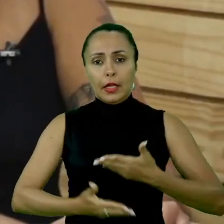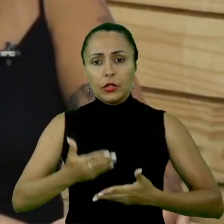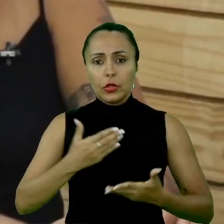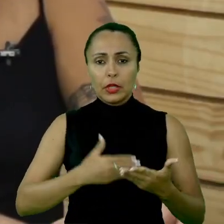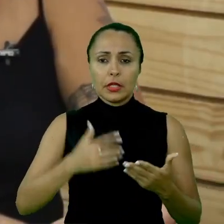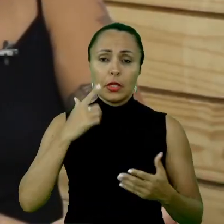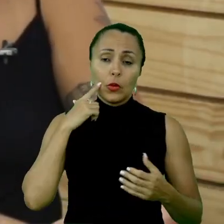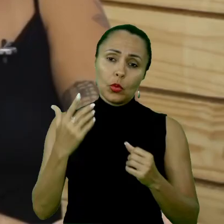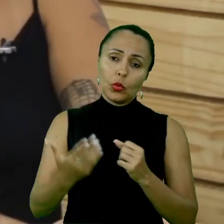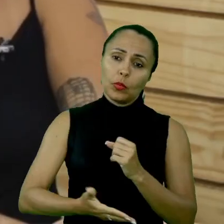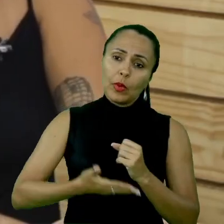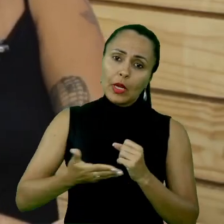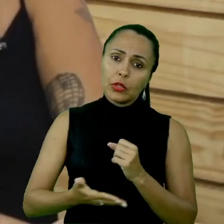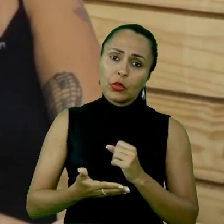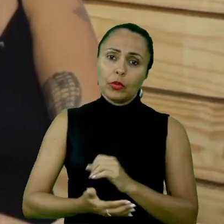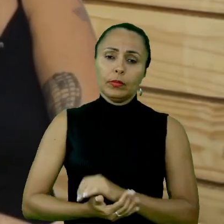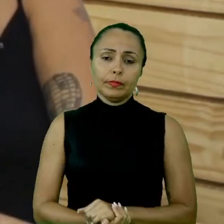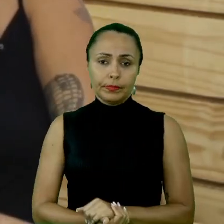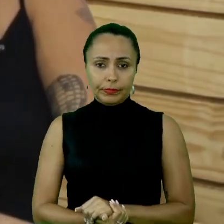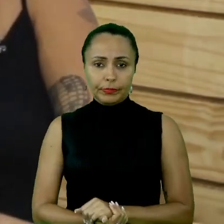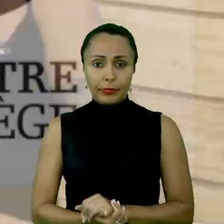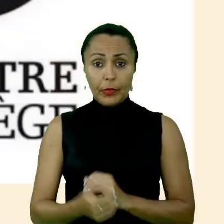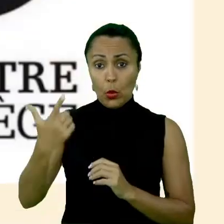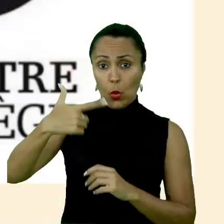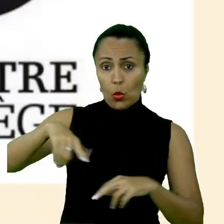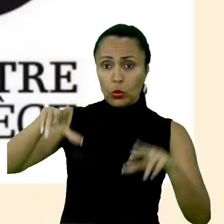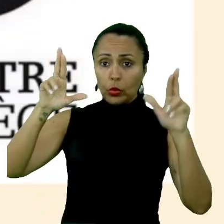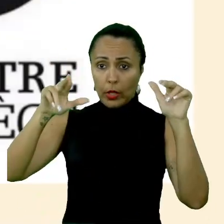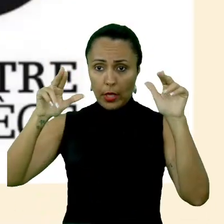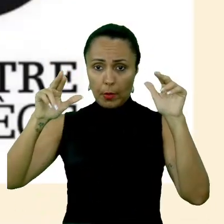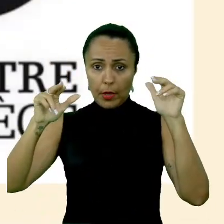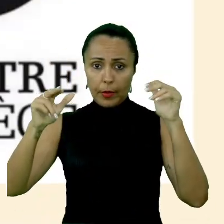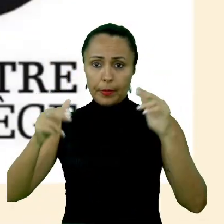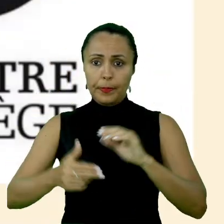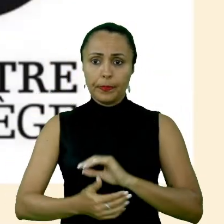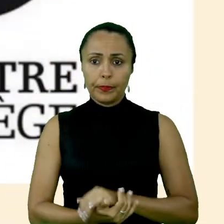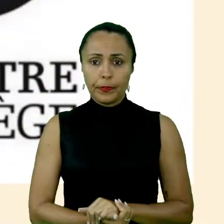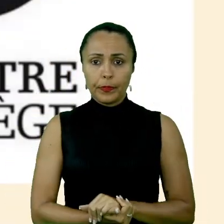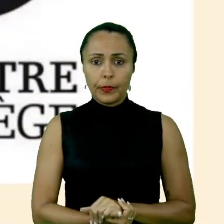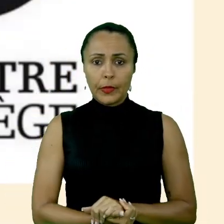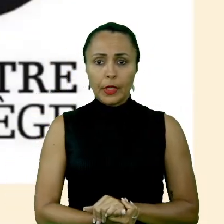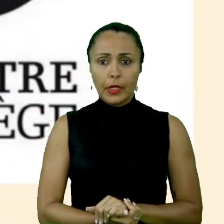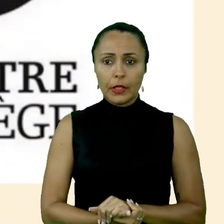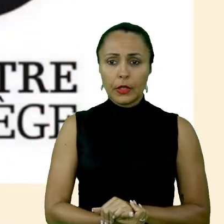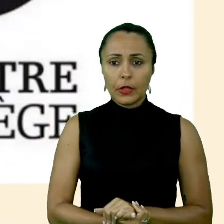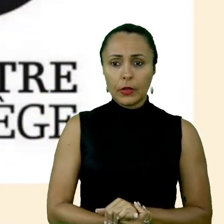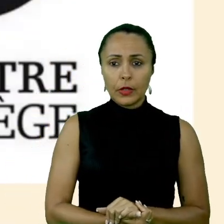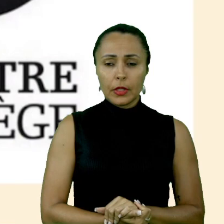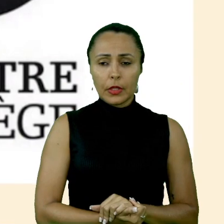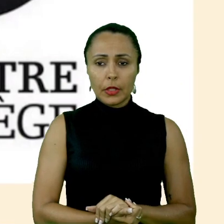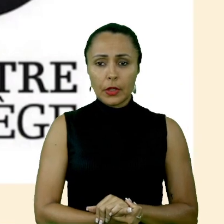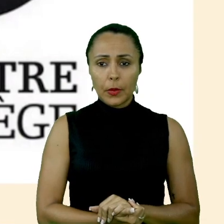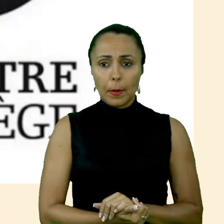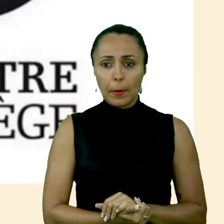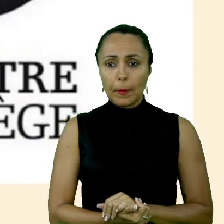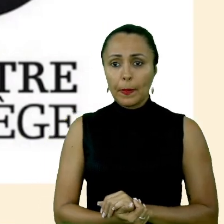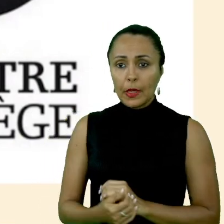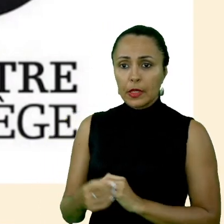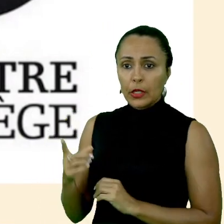plágio, que é outro tema, que foi o caso da logo das Olimpíadas de Tóquio